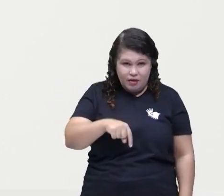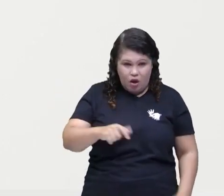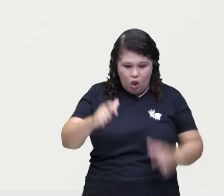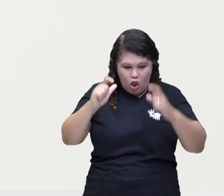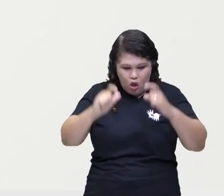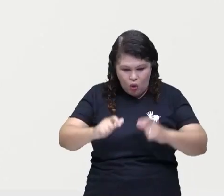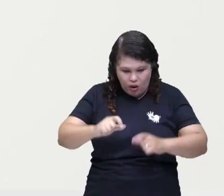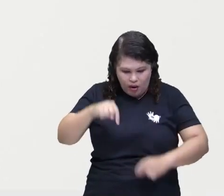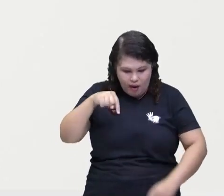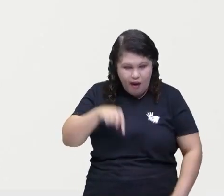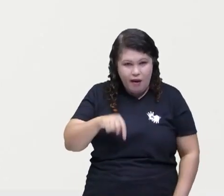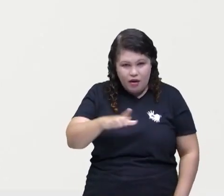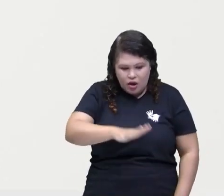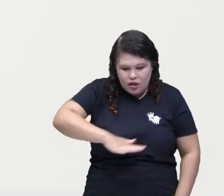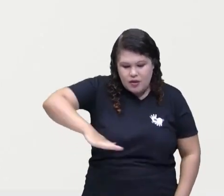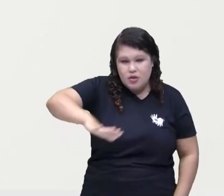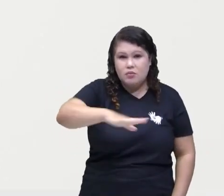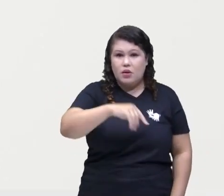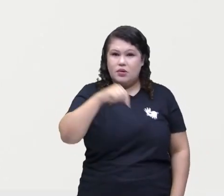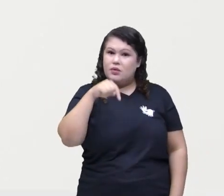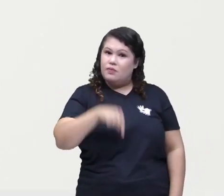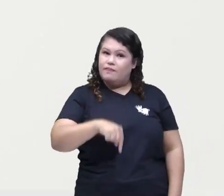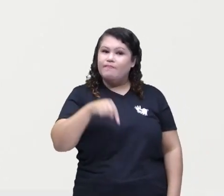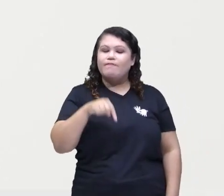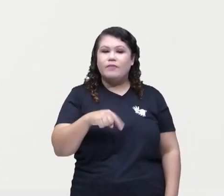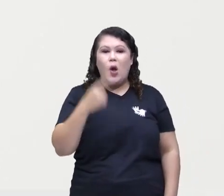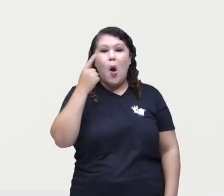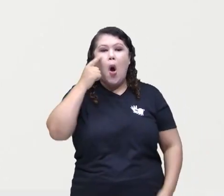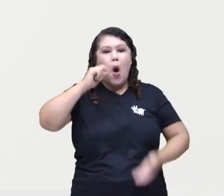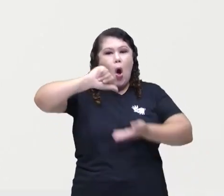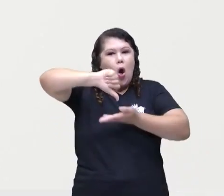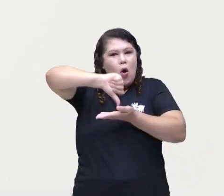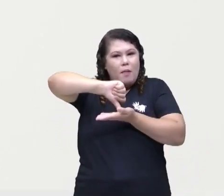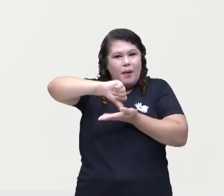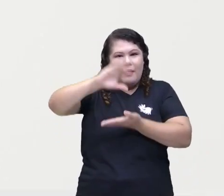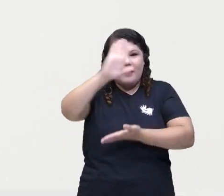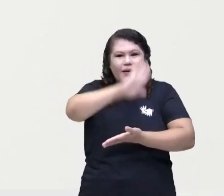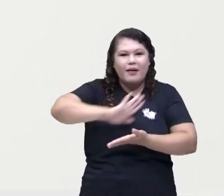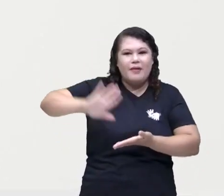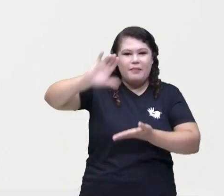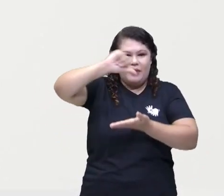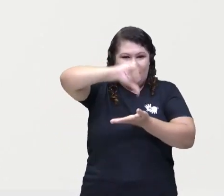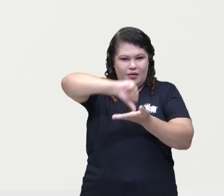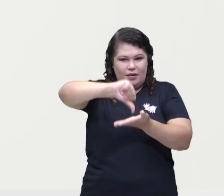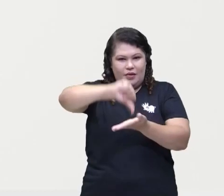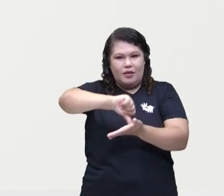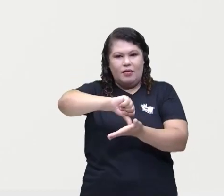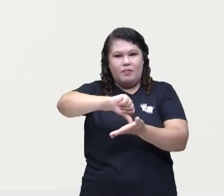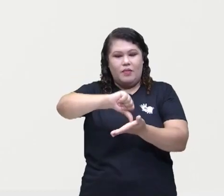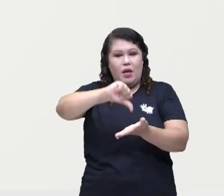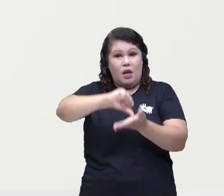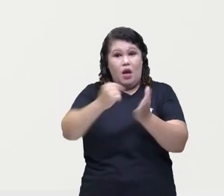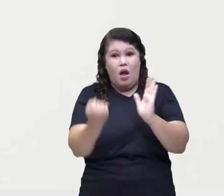neste espaço. Observem aqui este mapa, olha só. Ele não está marcando um lugar, olha